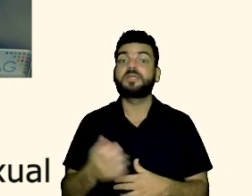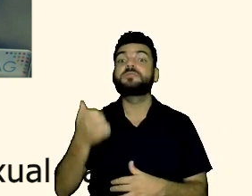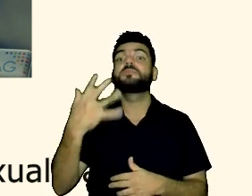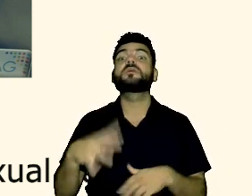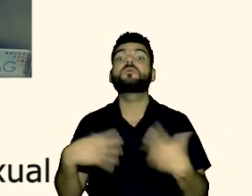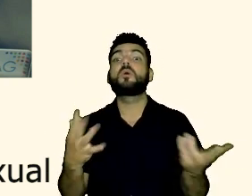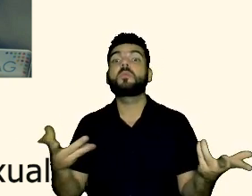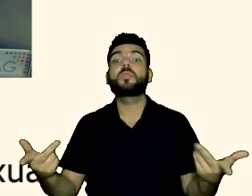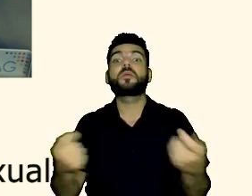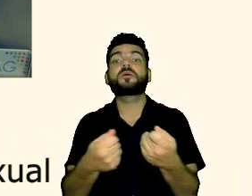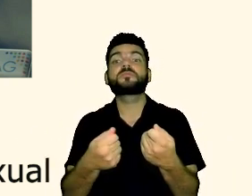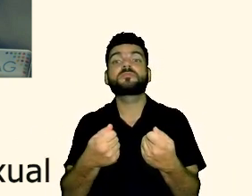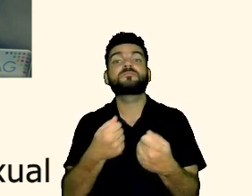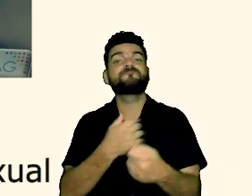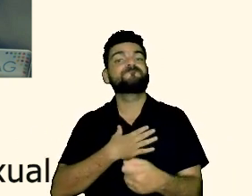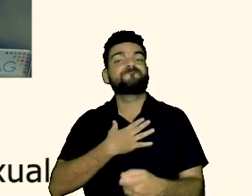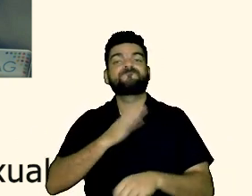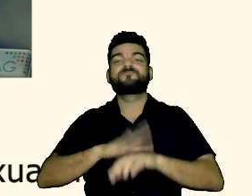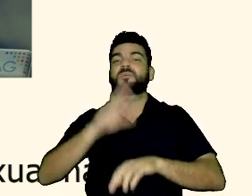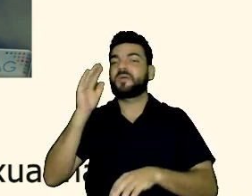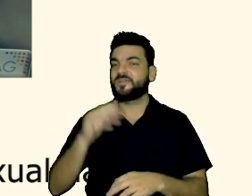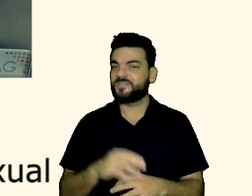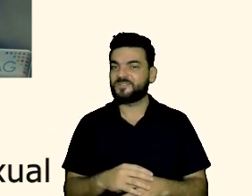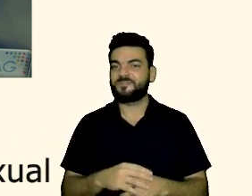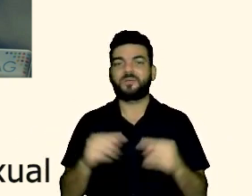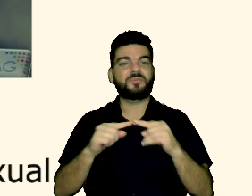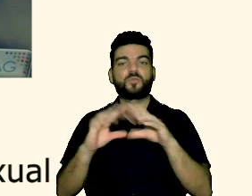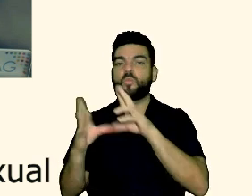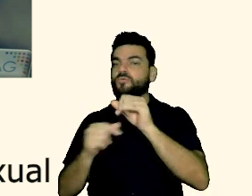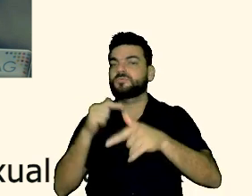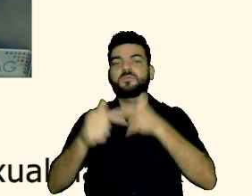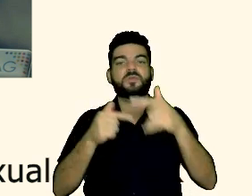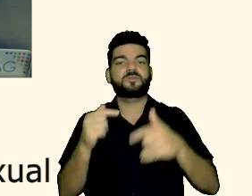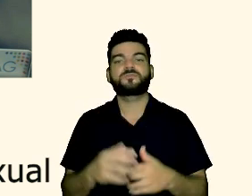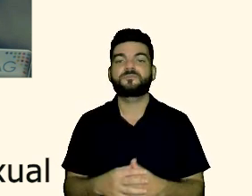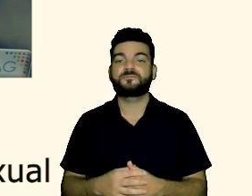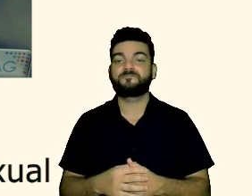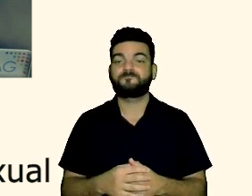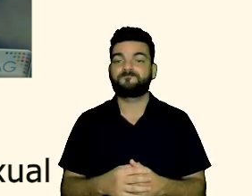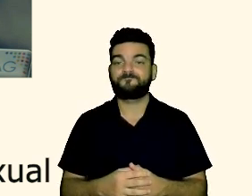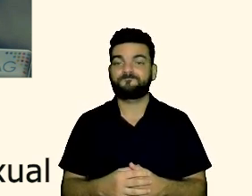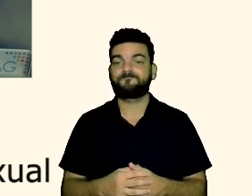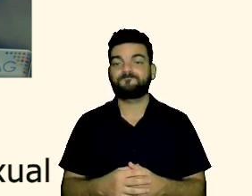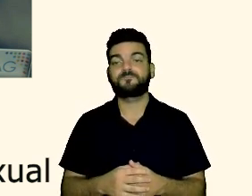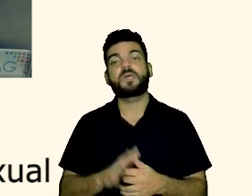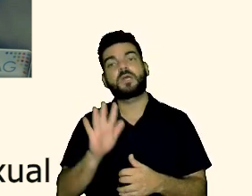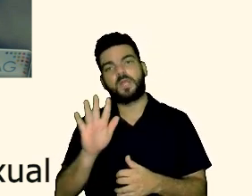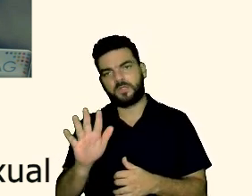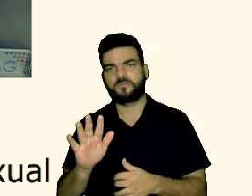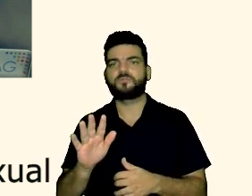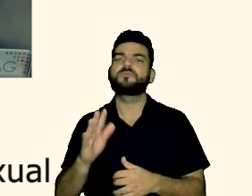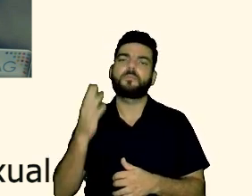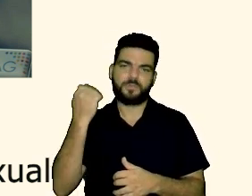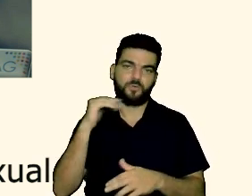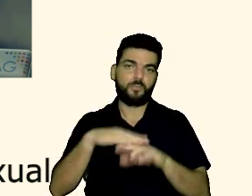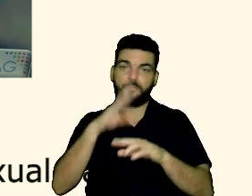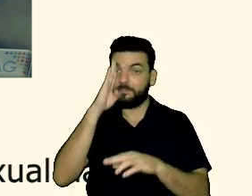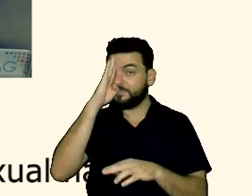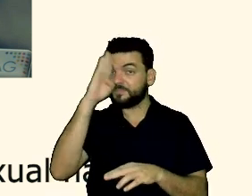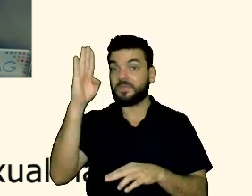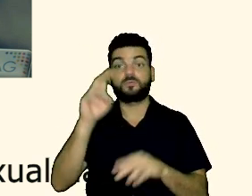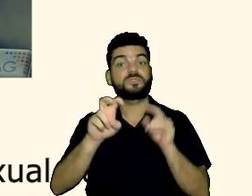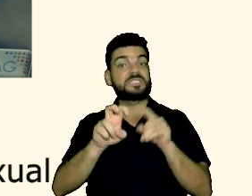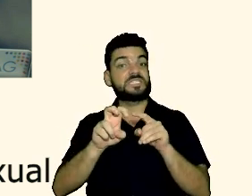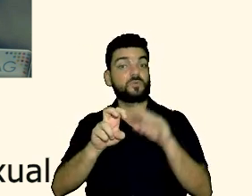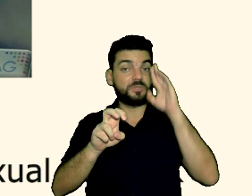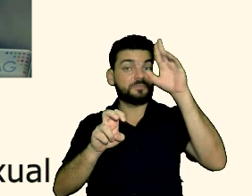do trabalho. Não diferente do que a gente esperava, o top 5 dessas habilidades consta ali a